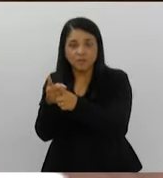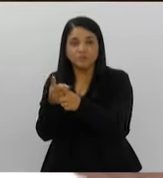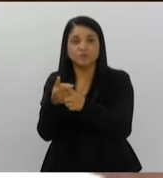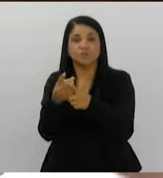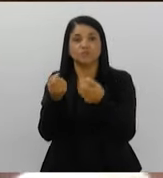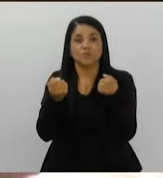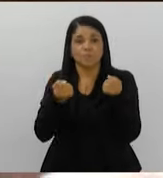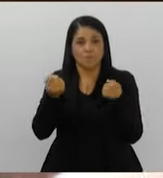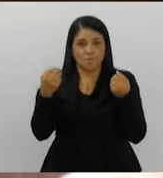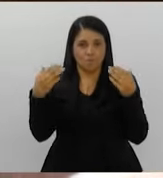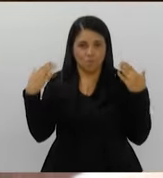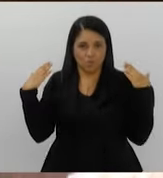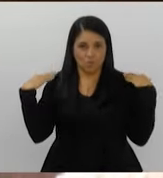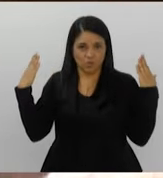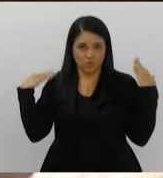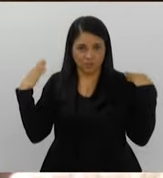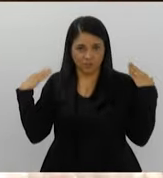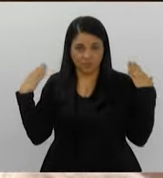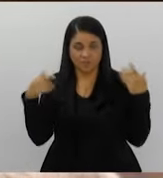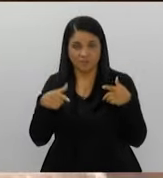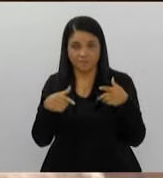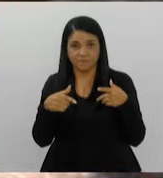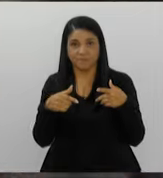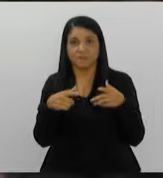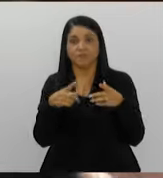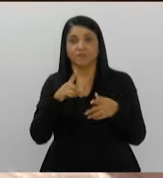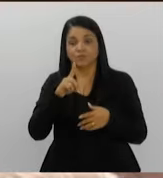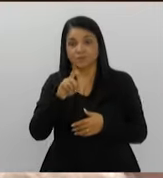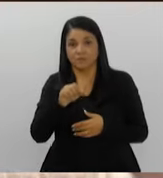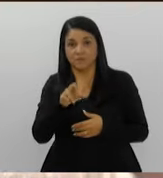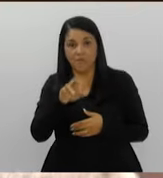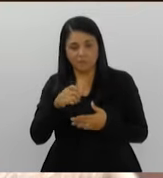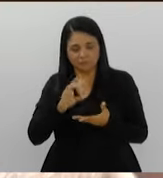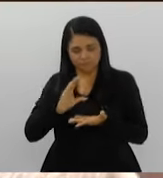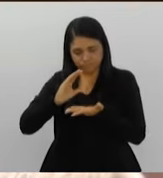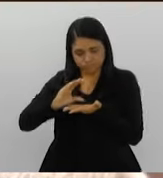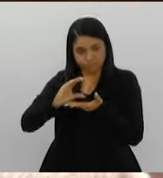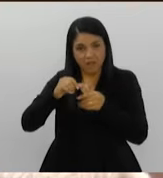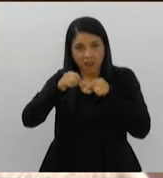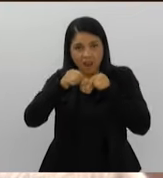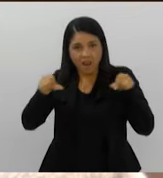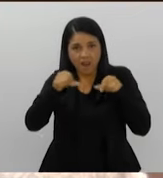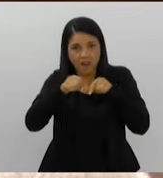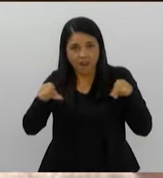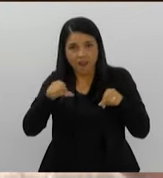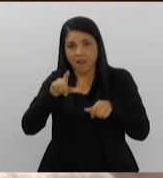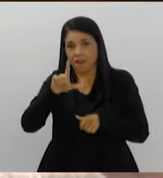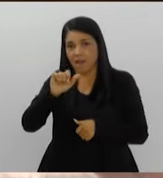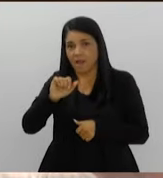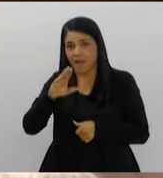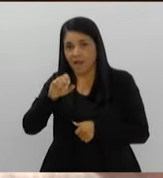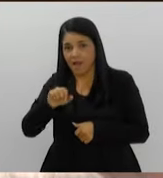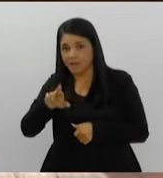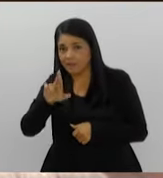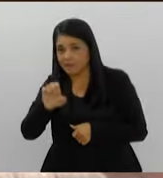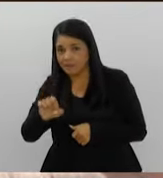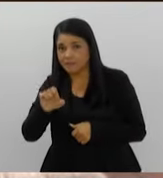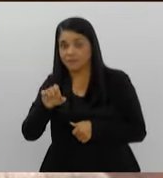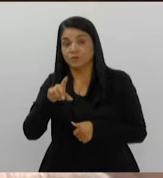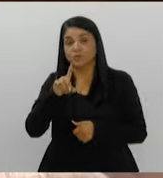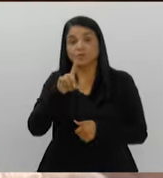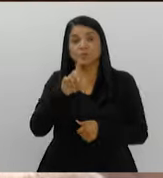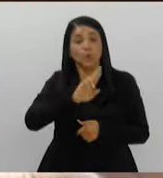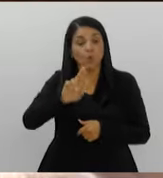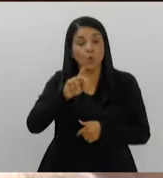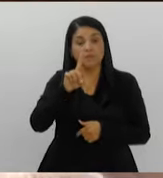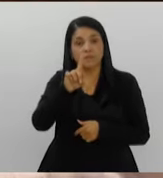DETRO, que nem vínculo com o Estado tem, bolos e bolos de lacres do DETRO. Do DETRO. Óbvio,